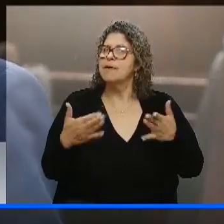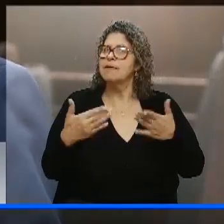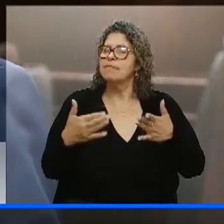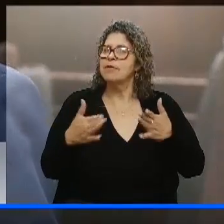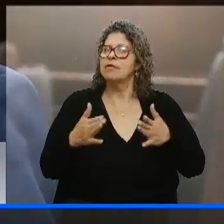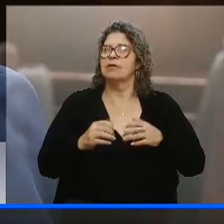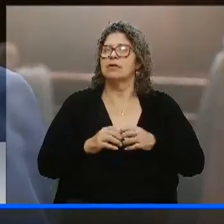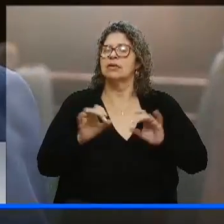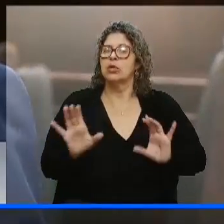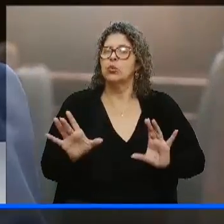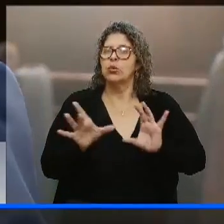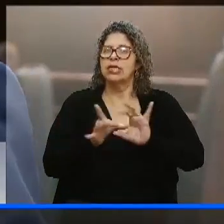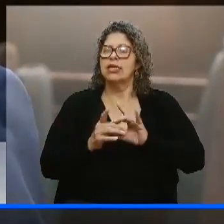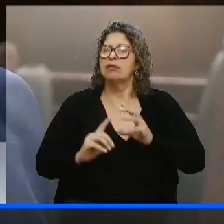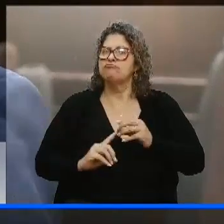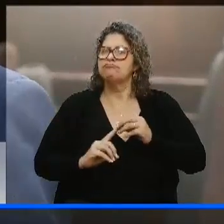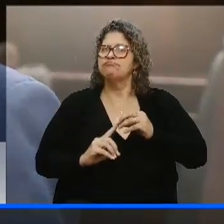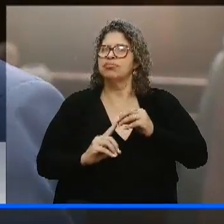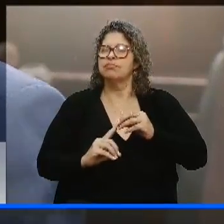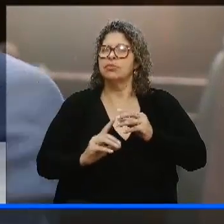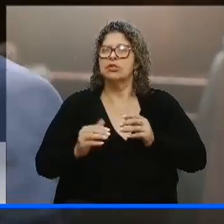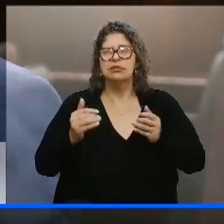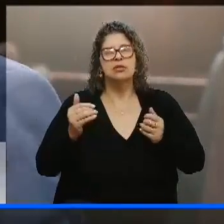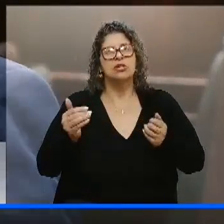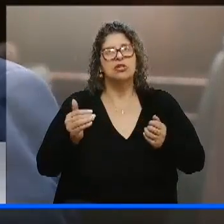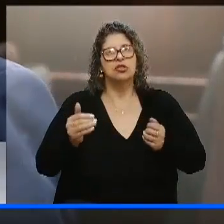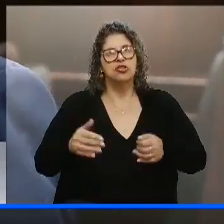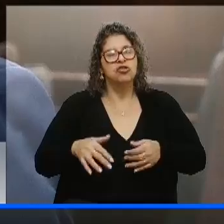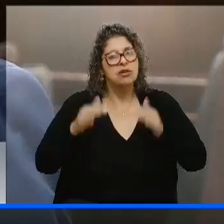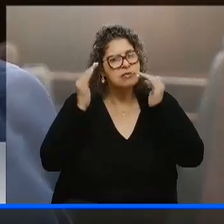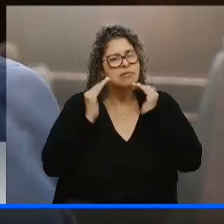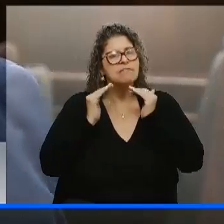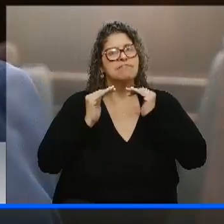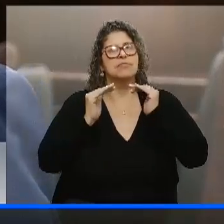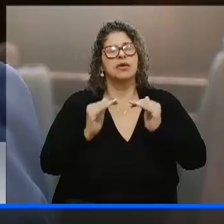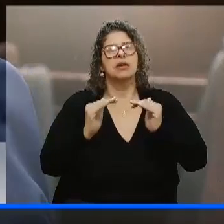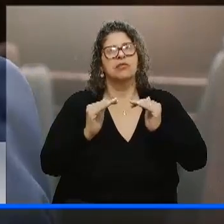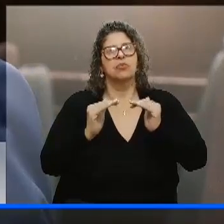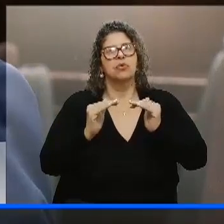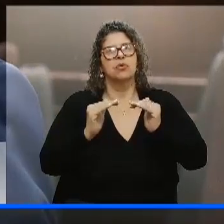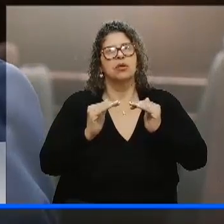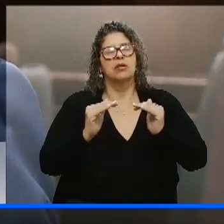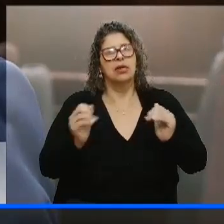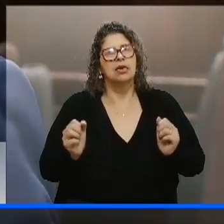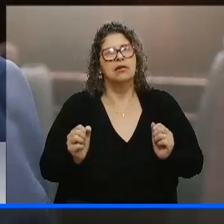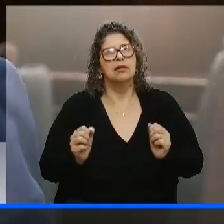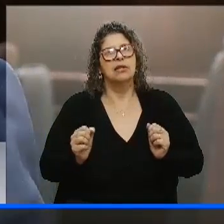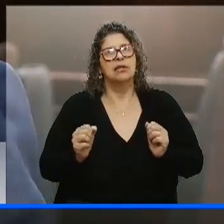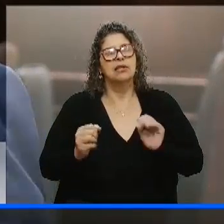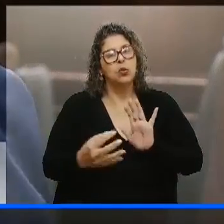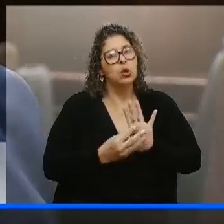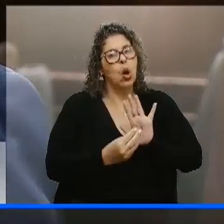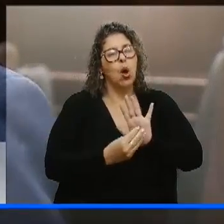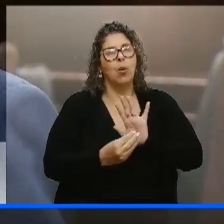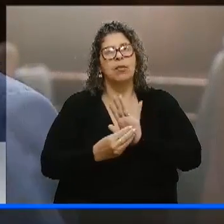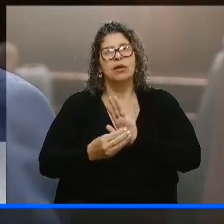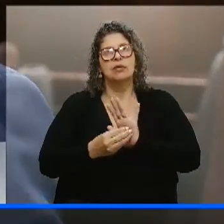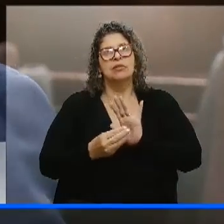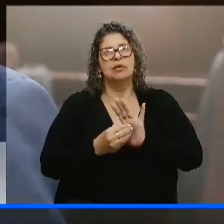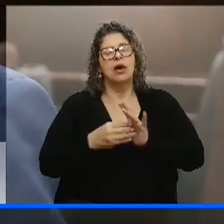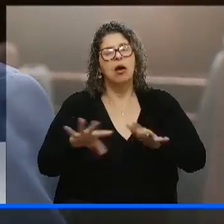de unidade de respeito e pluripartidarismo seja a seguida e mais do que tudo